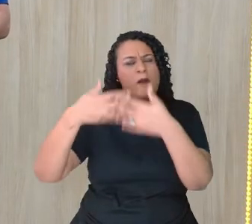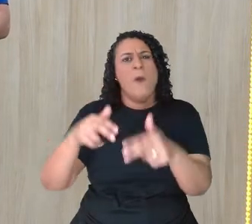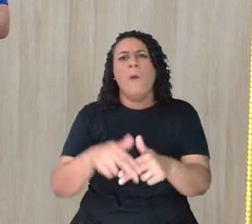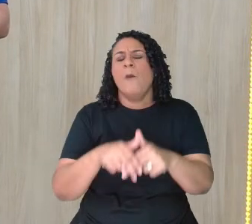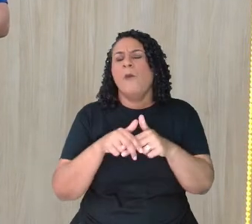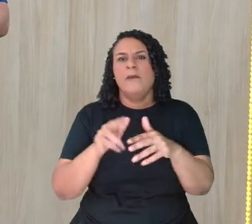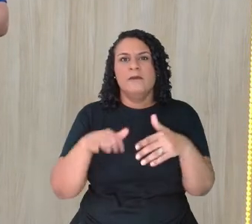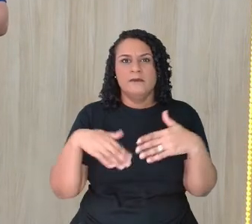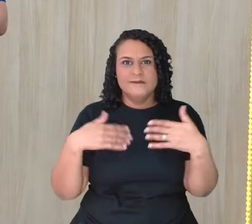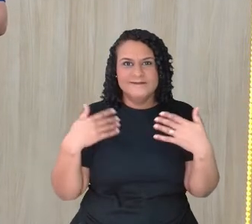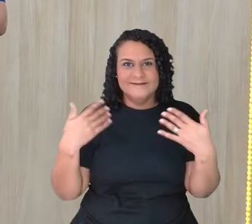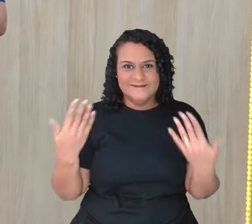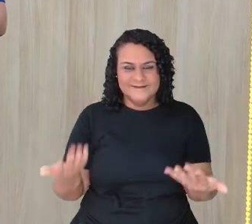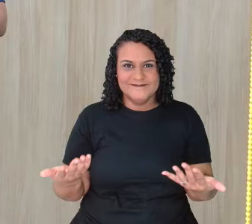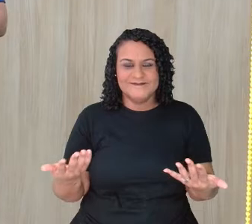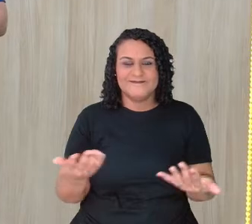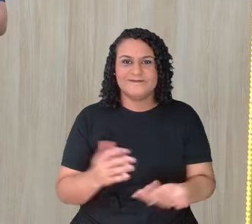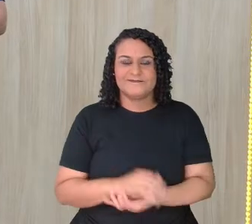porquê